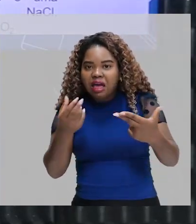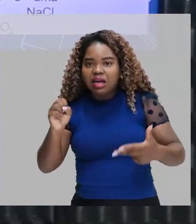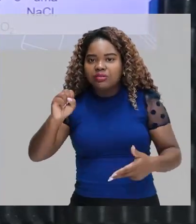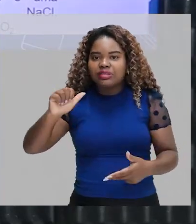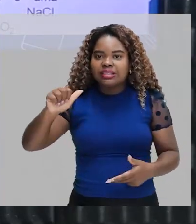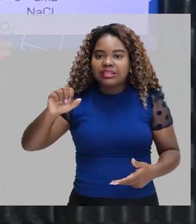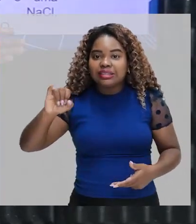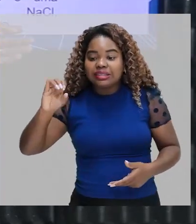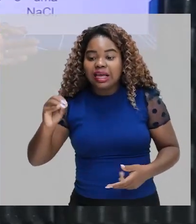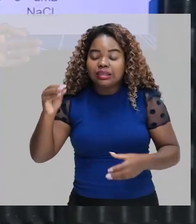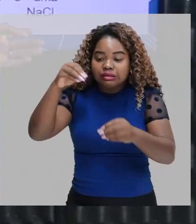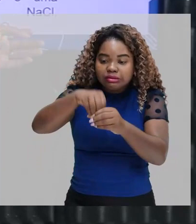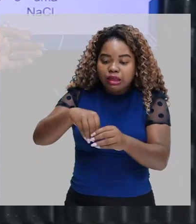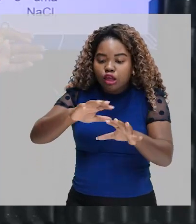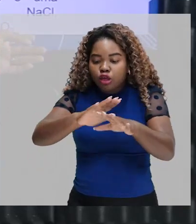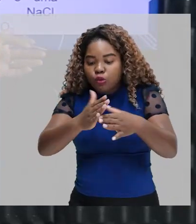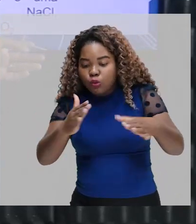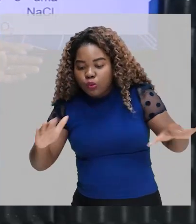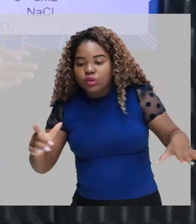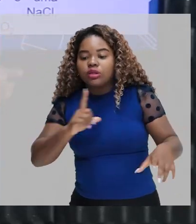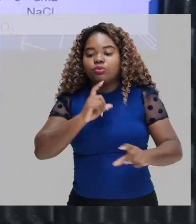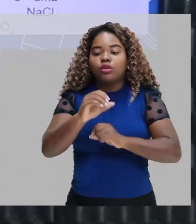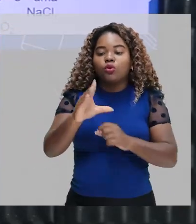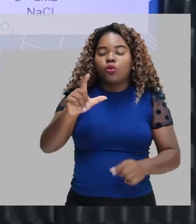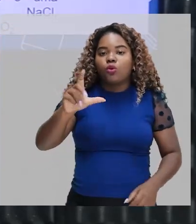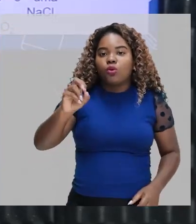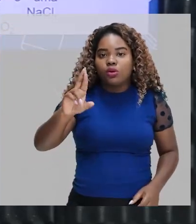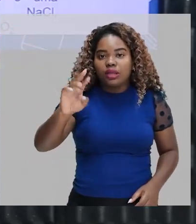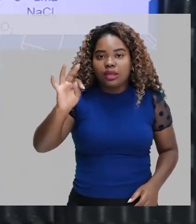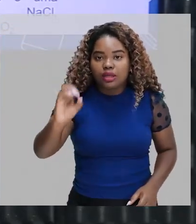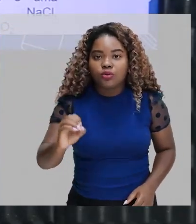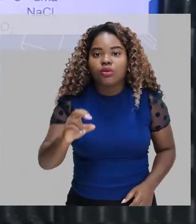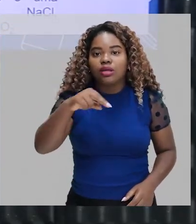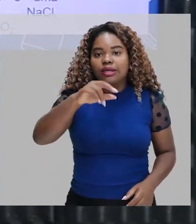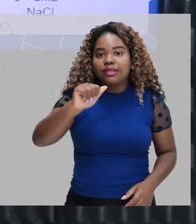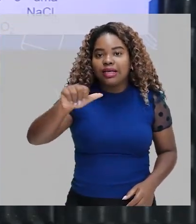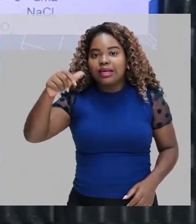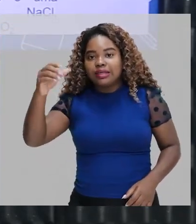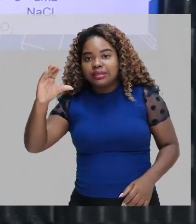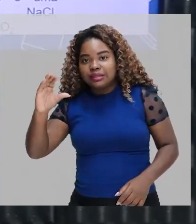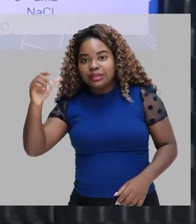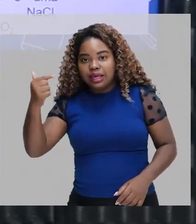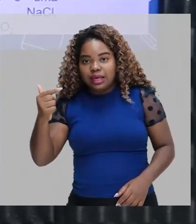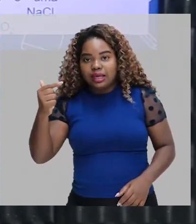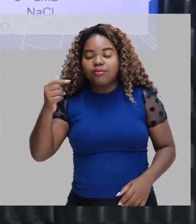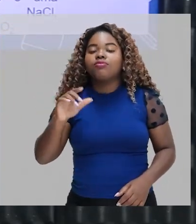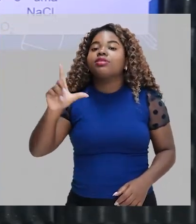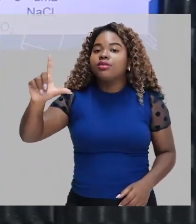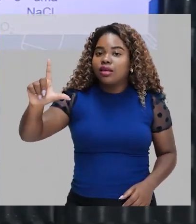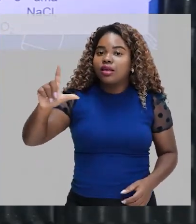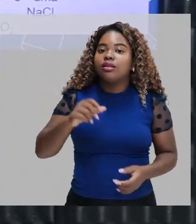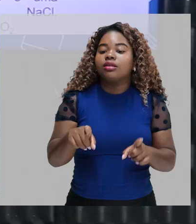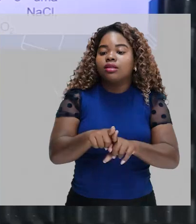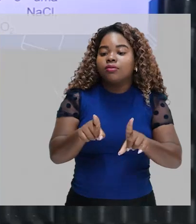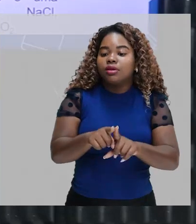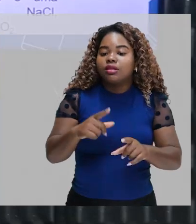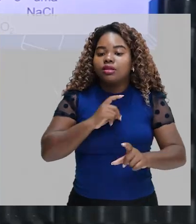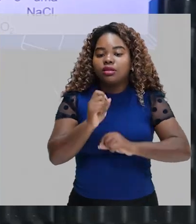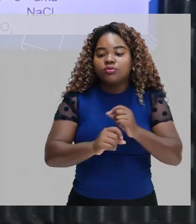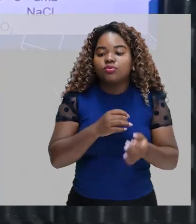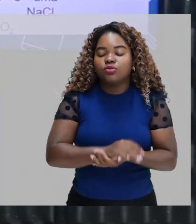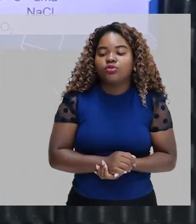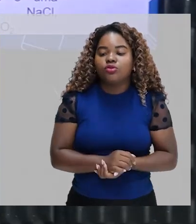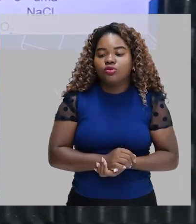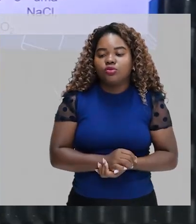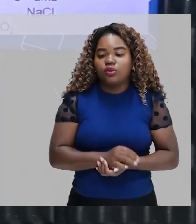muito maior. Então, nós vamos ter o cloreto de sódio, o NaCl, o cloreto de magnésio, além também de